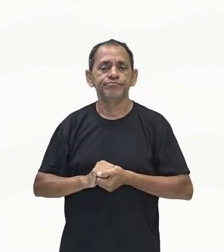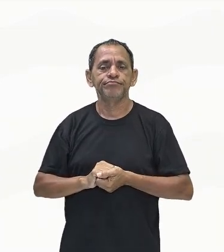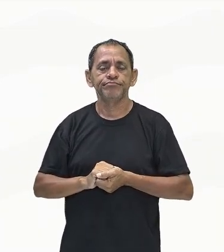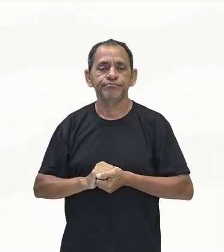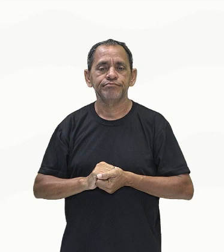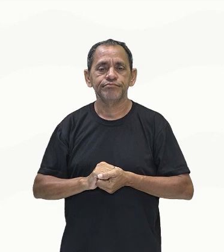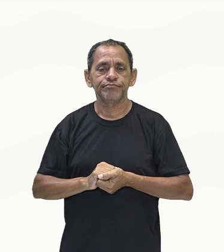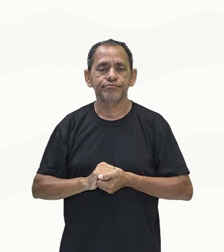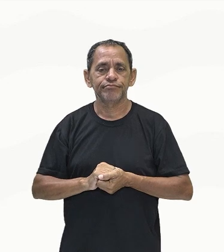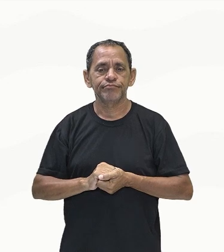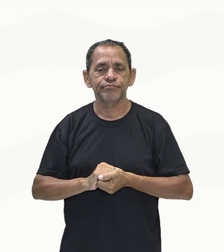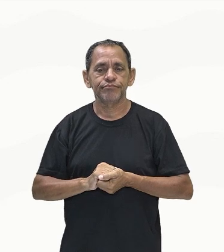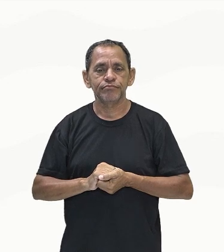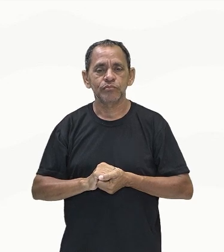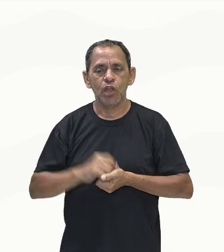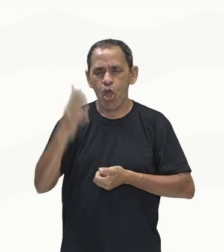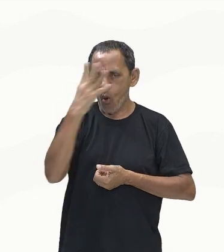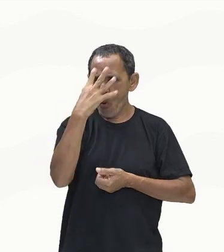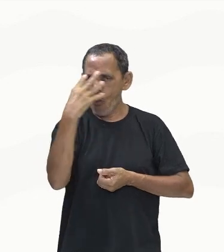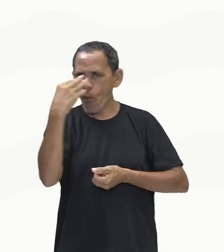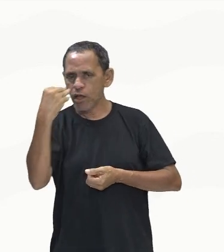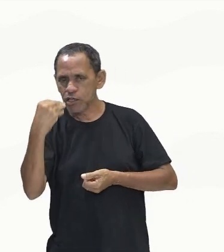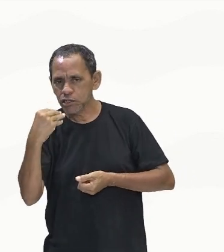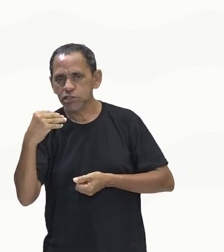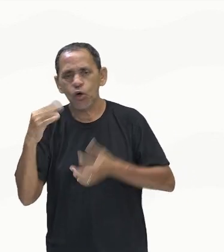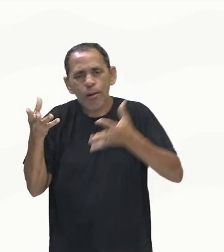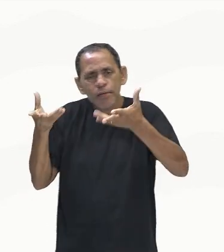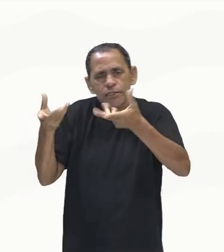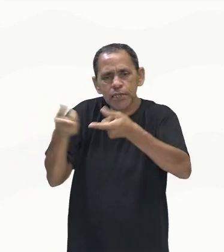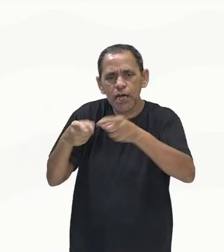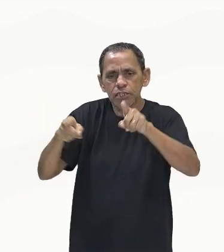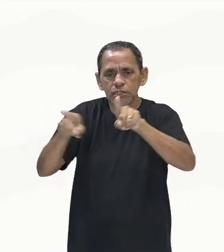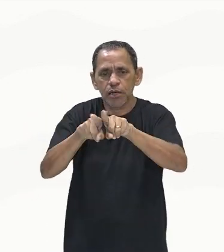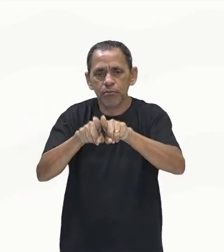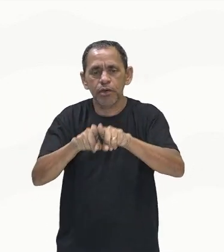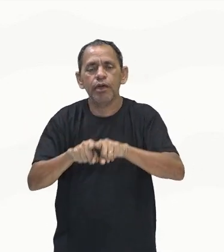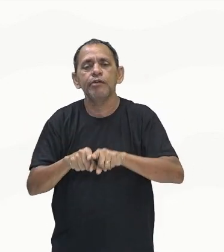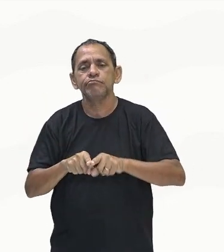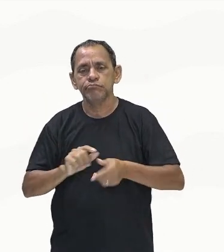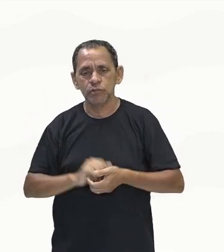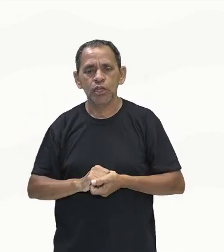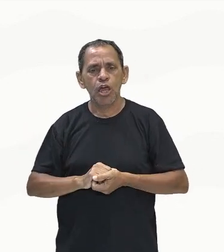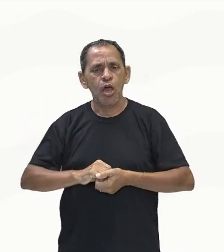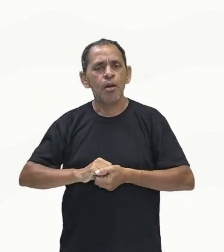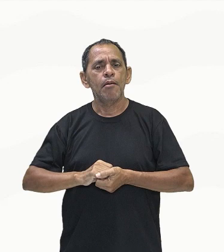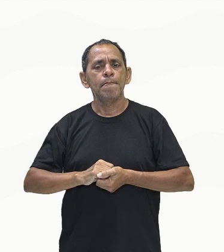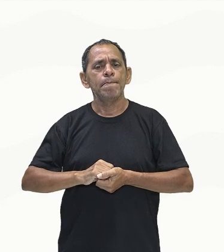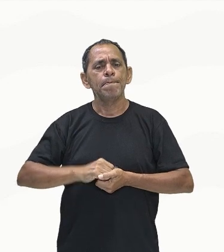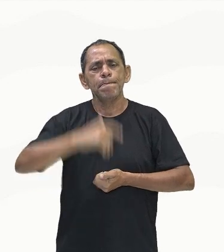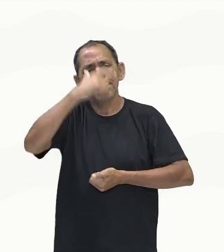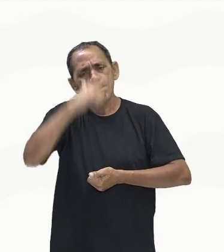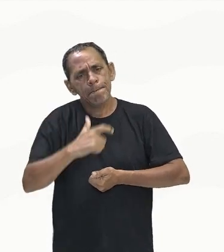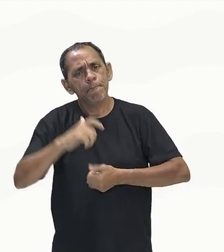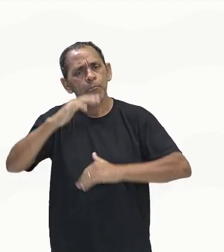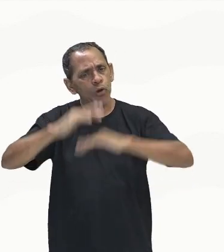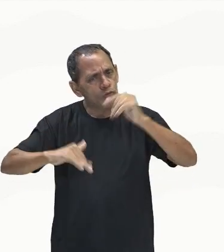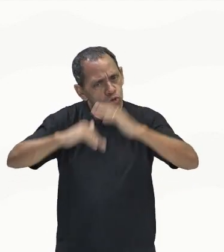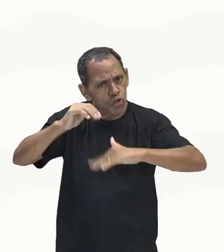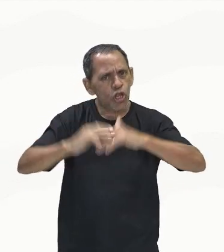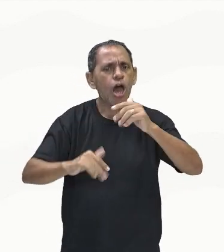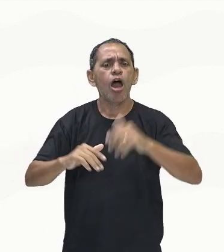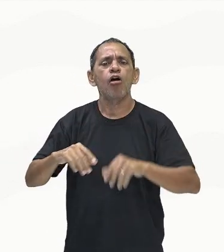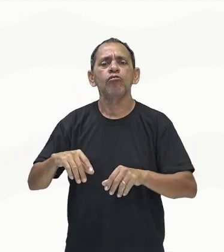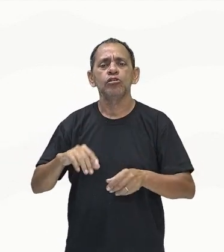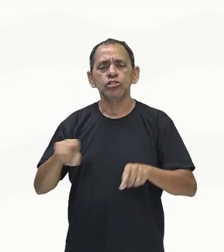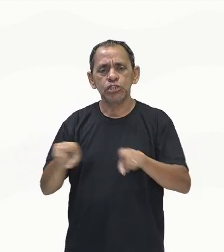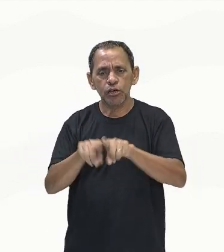Ikigai, ele serve tanto para essa parte pessoal, emocional, quanto para o profissional também. Seu